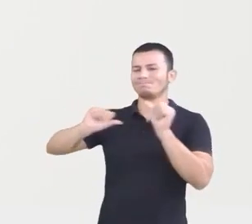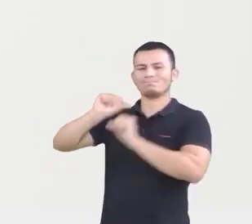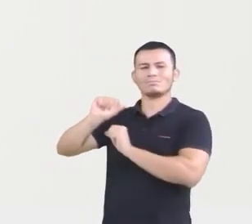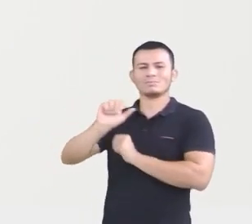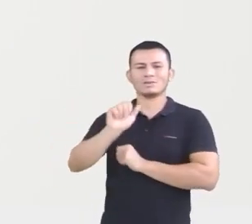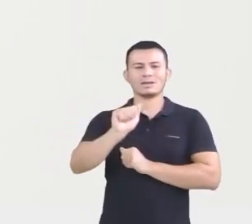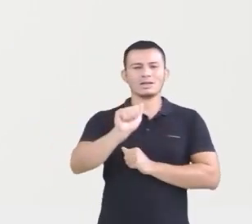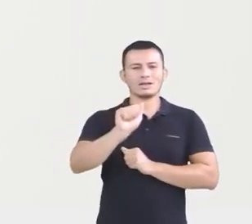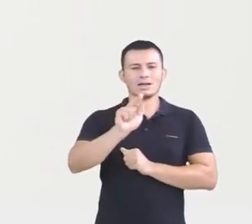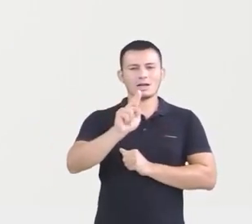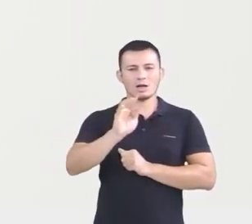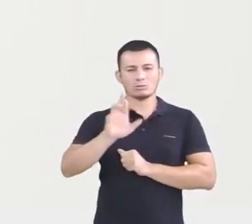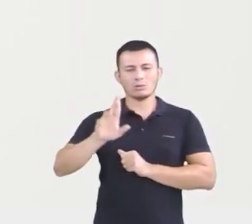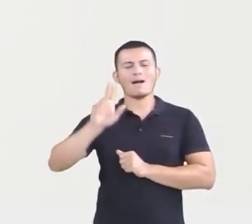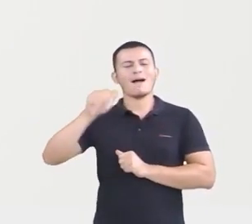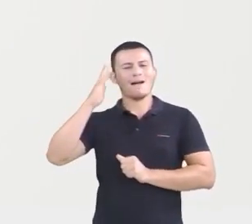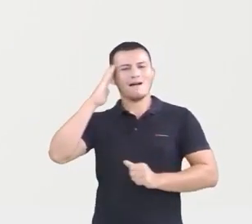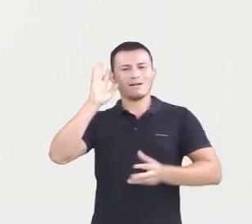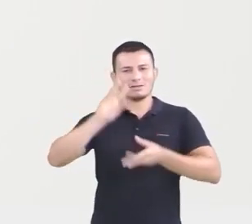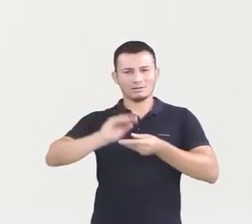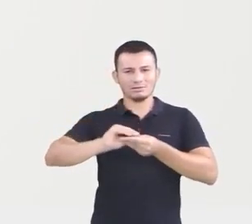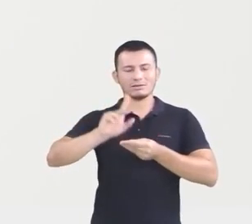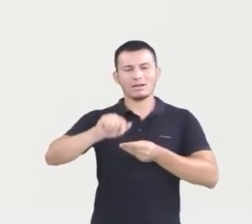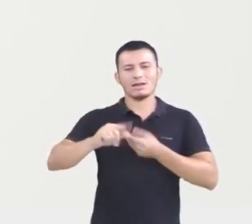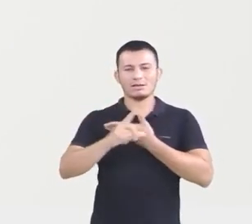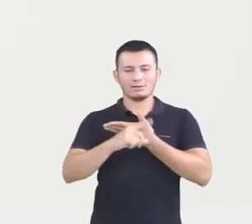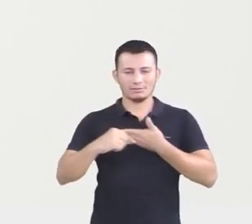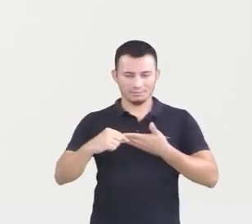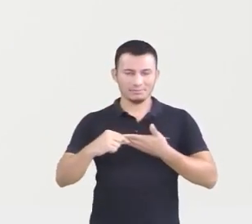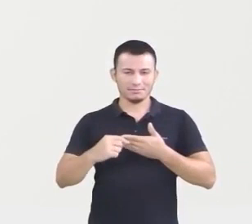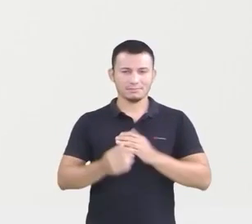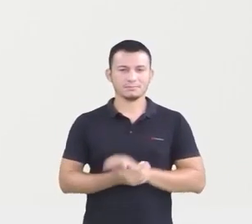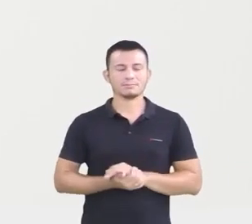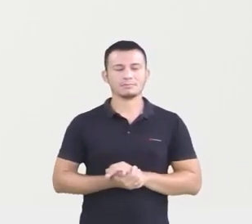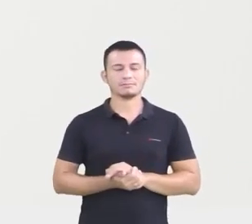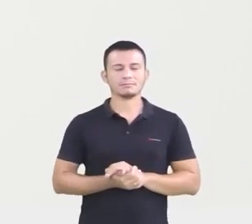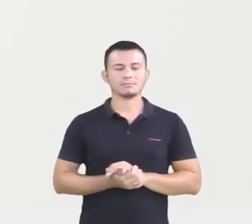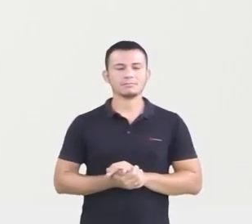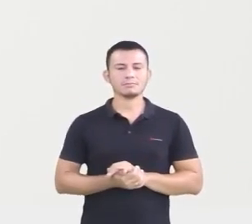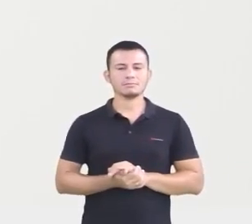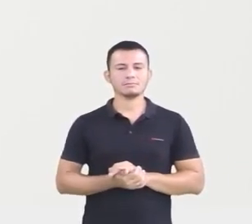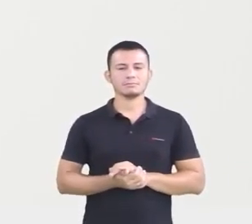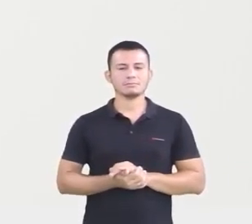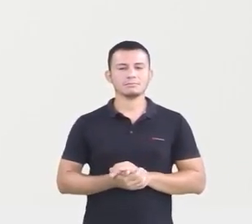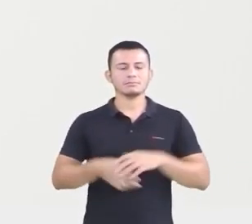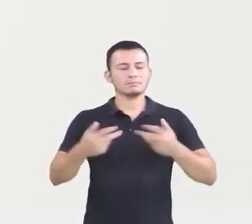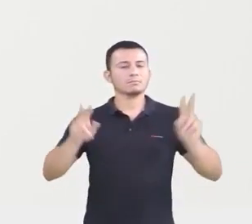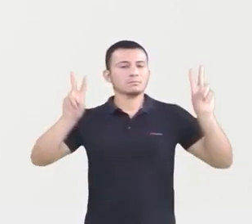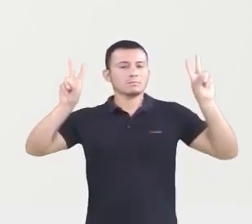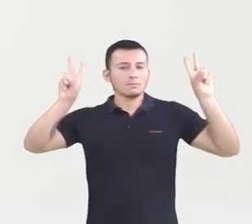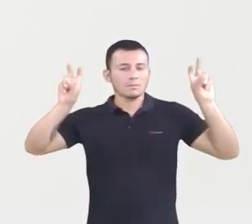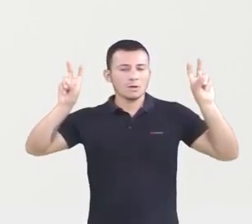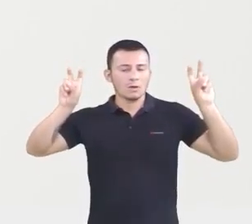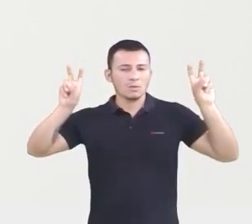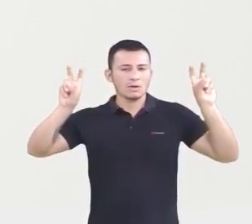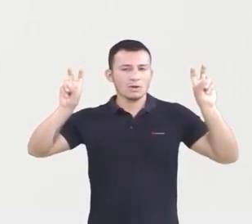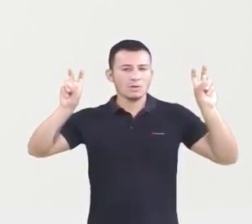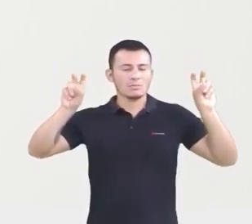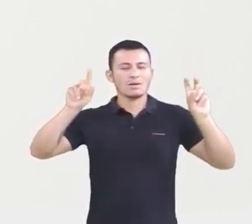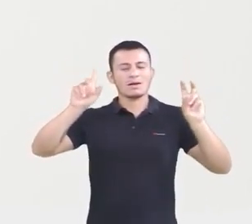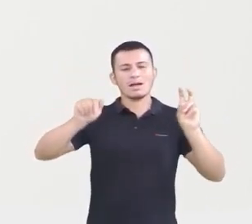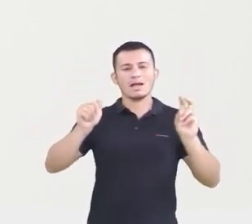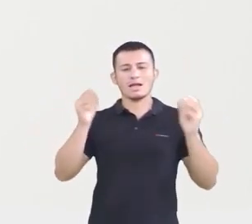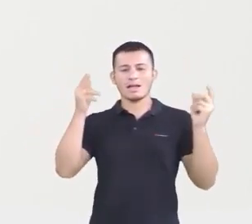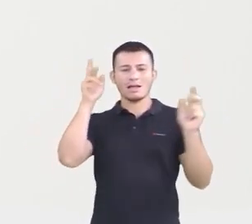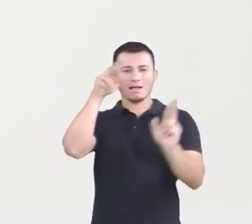E sua obra, ela foi utilizada para se referir às aventuras de Alice